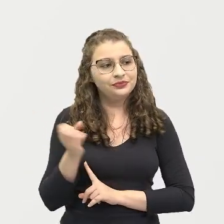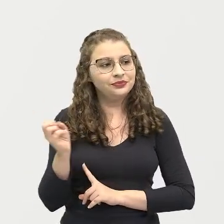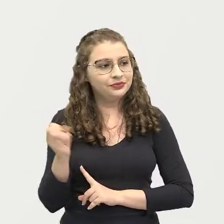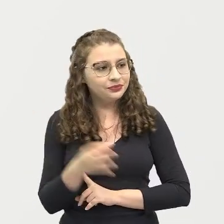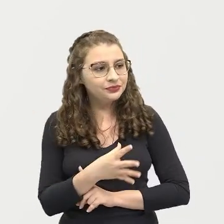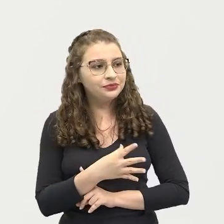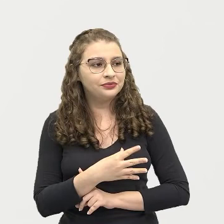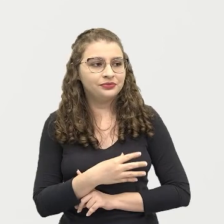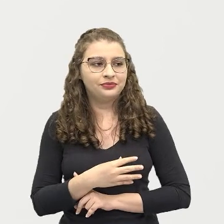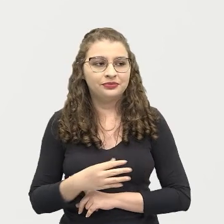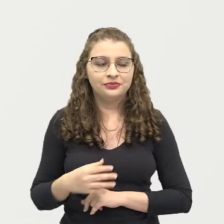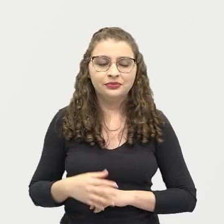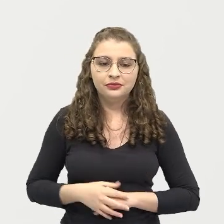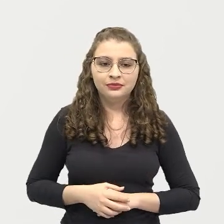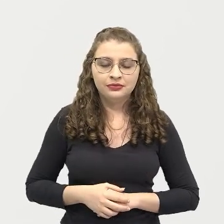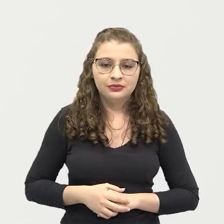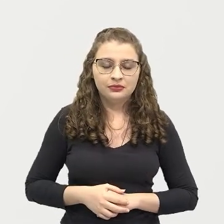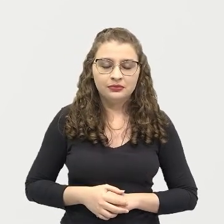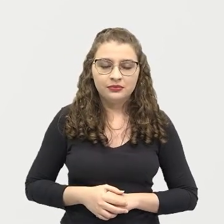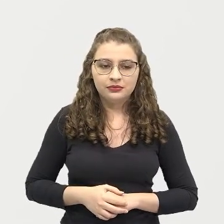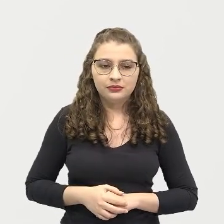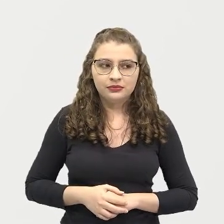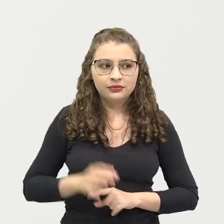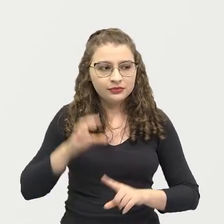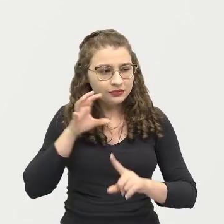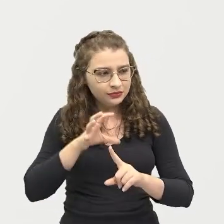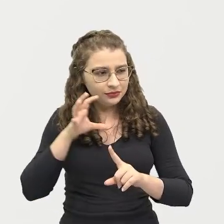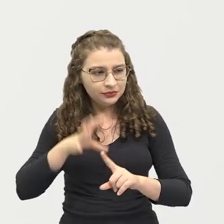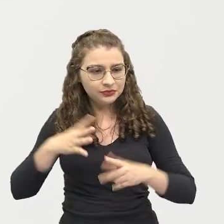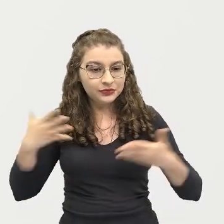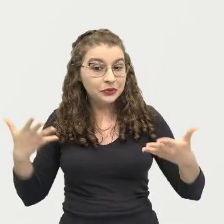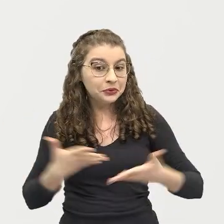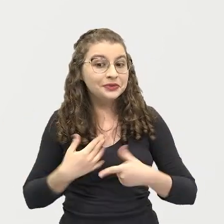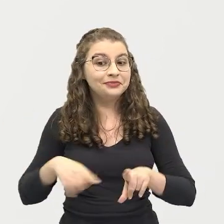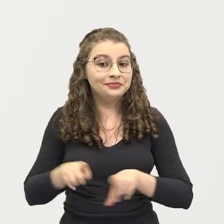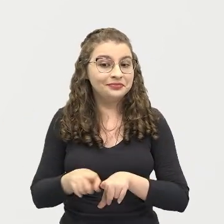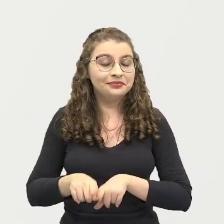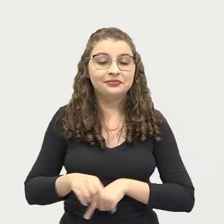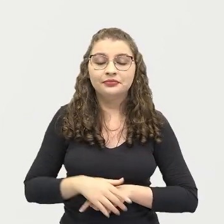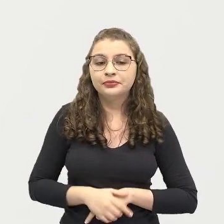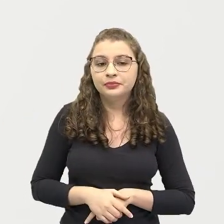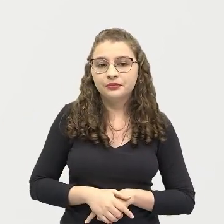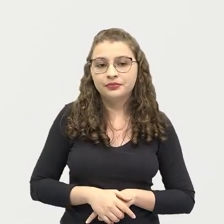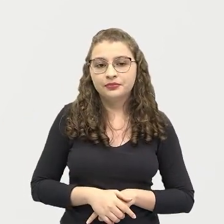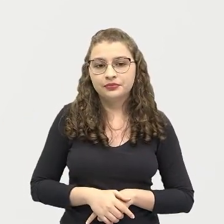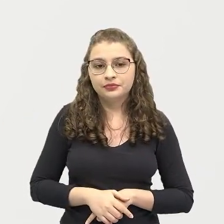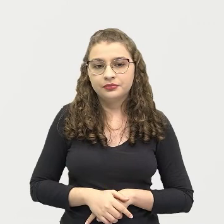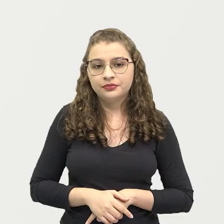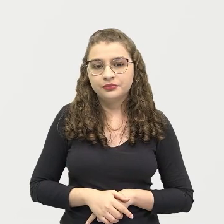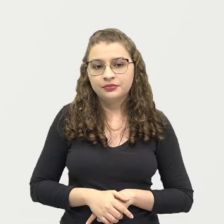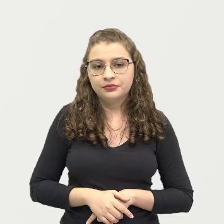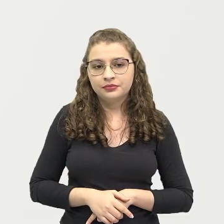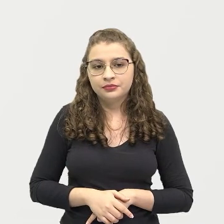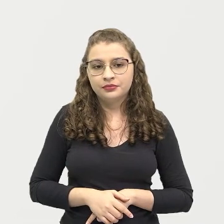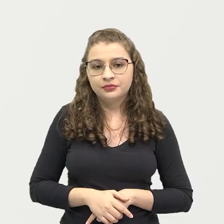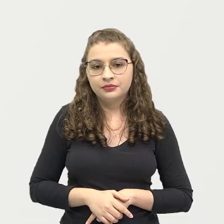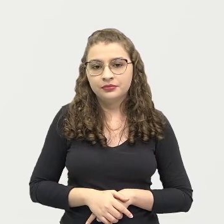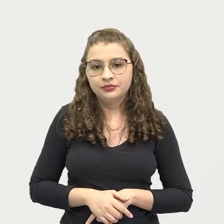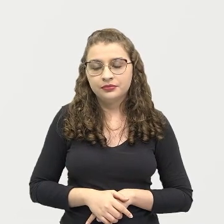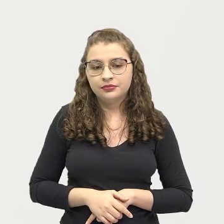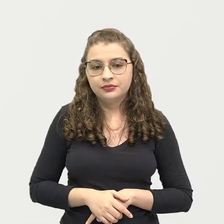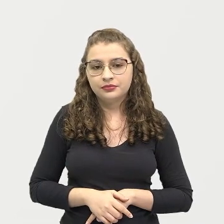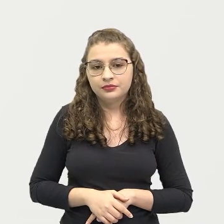eles vão tomar um novo rumo e que vai influenciar até os dias de hoje. O que mais que nós temos aqui? Vamos falar sobre os agentes do